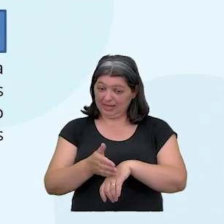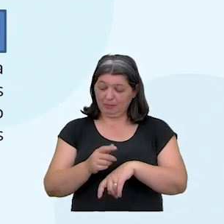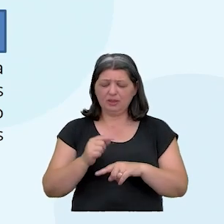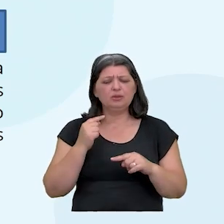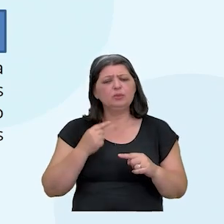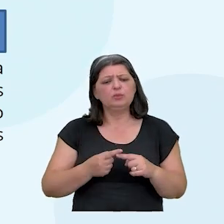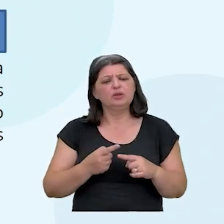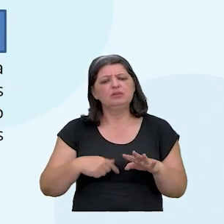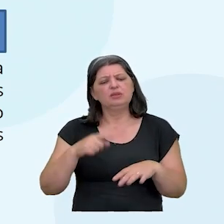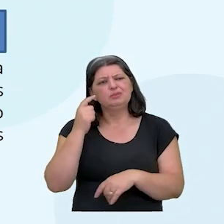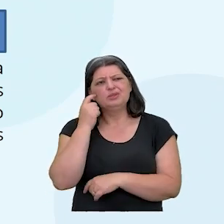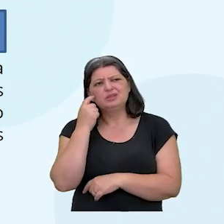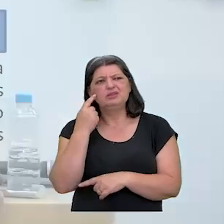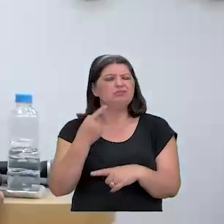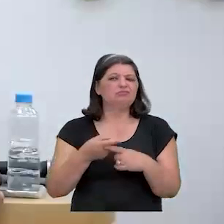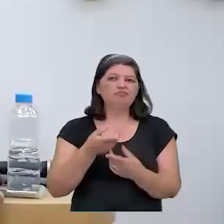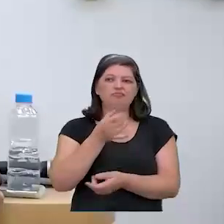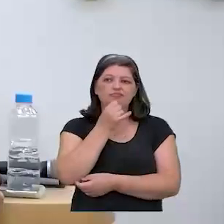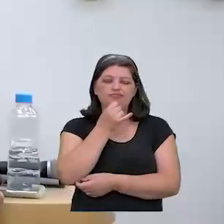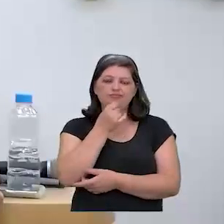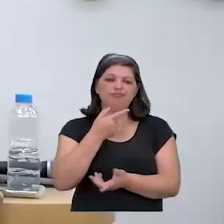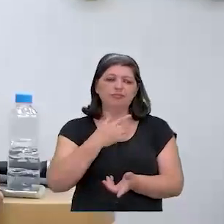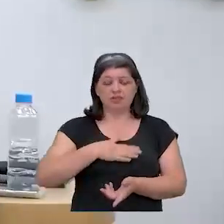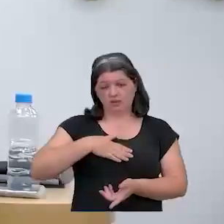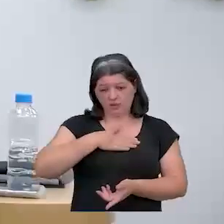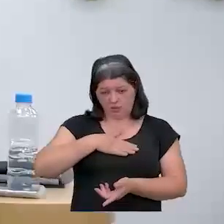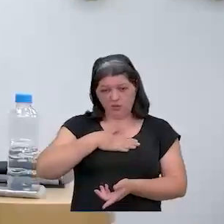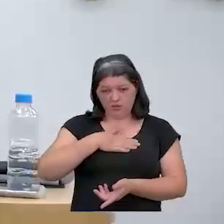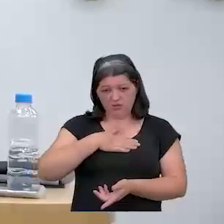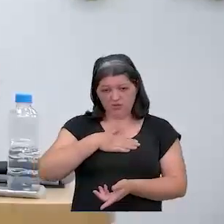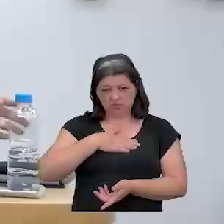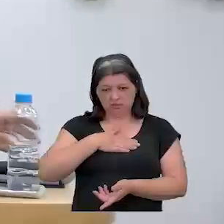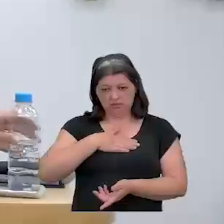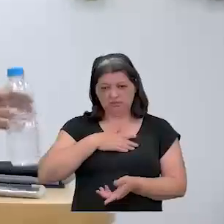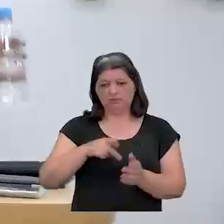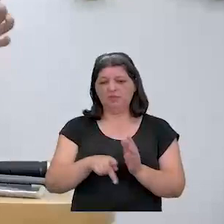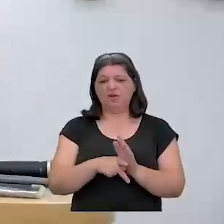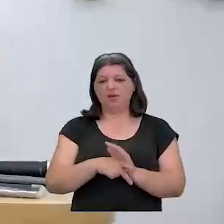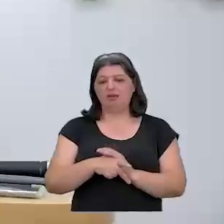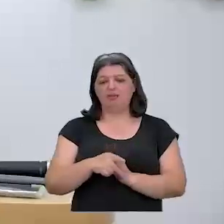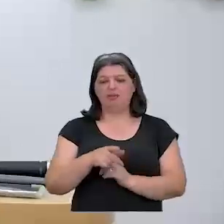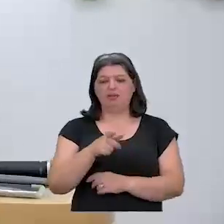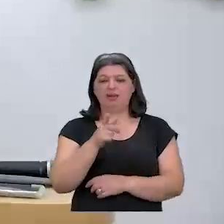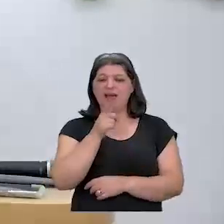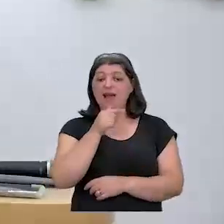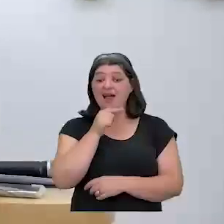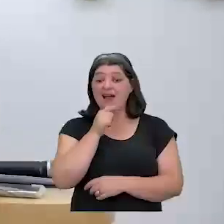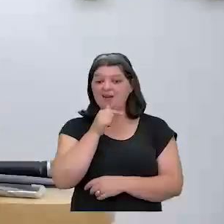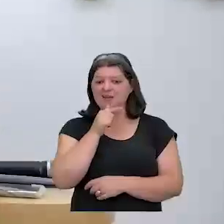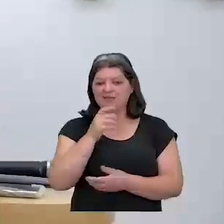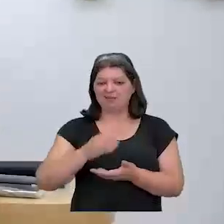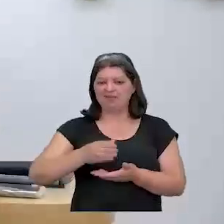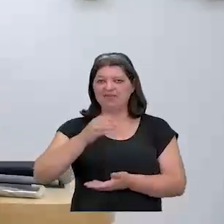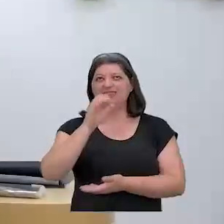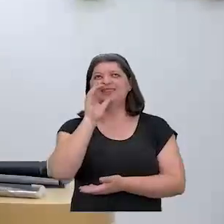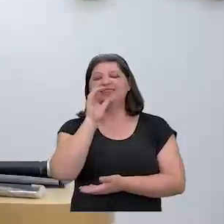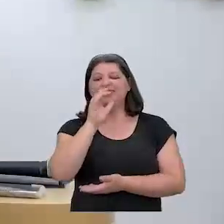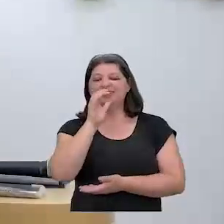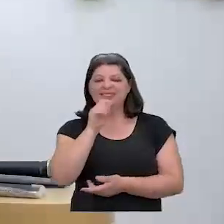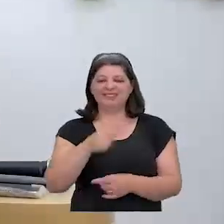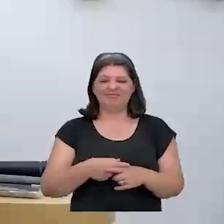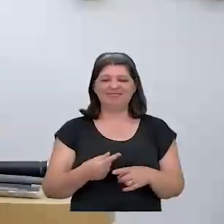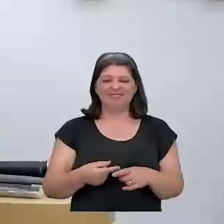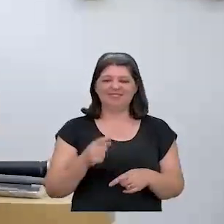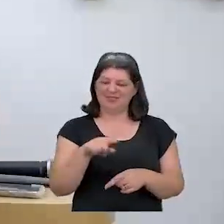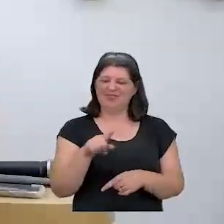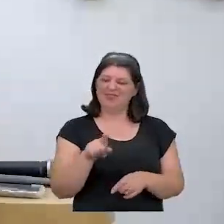porque... Vamos pensar numa coisa, vamos supor, que eu gosto muito de tomar água. E eu vou fazer um fanzine sobre beba água